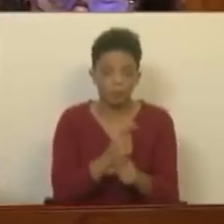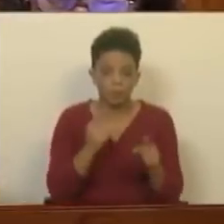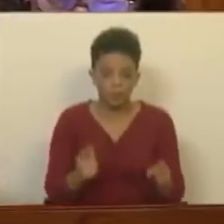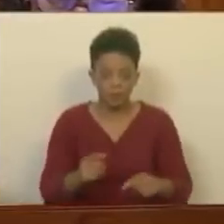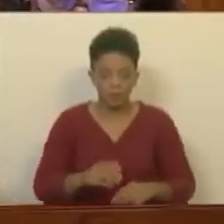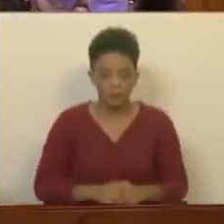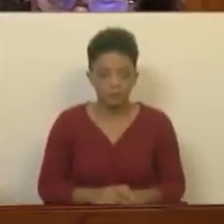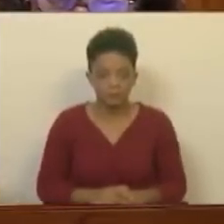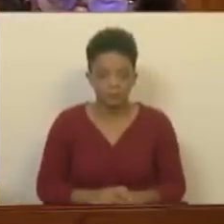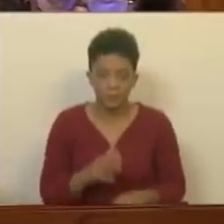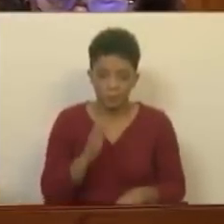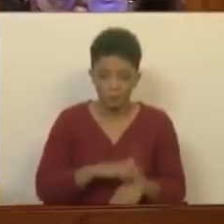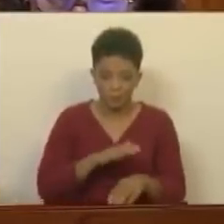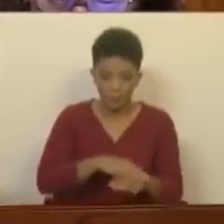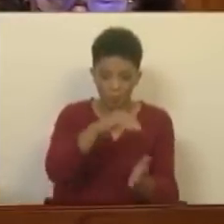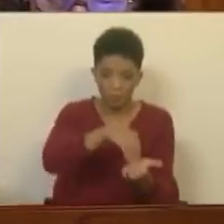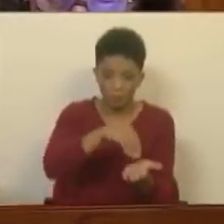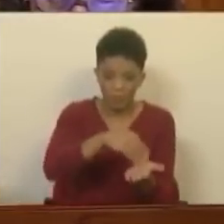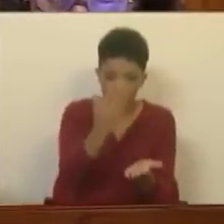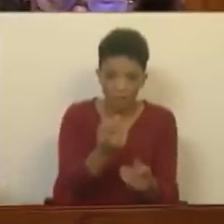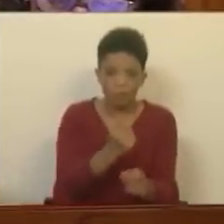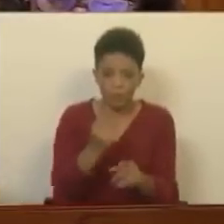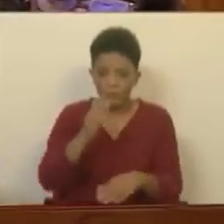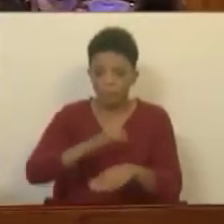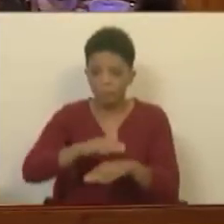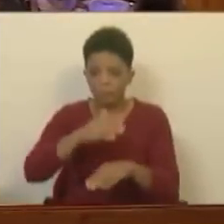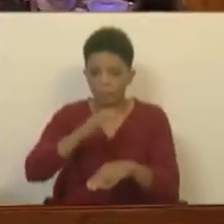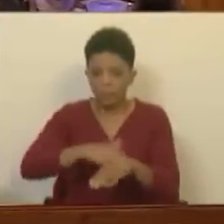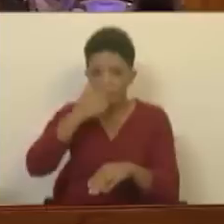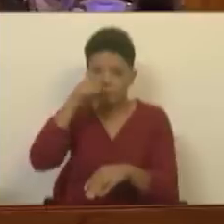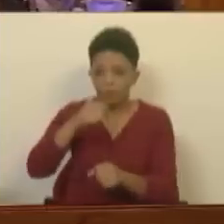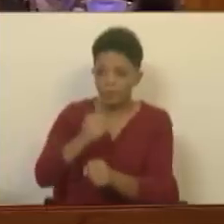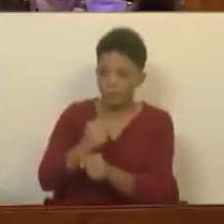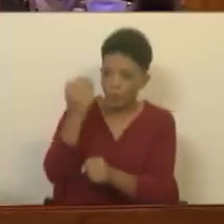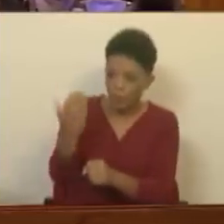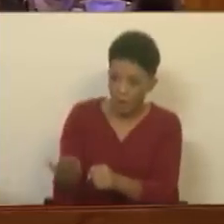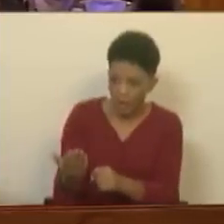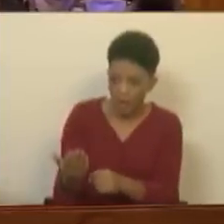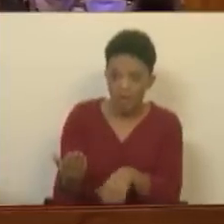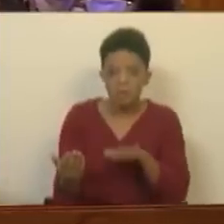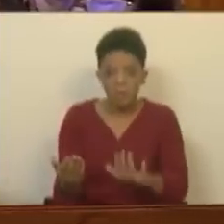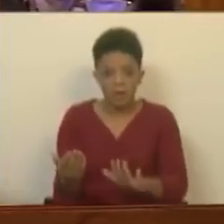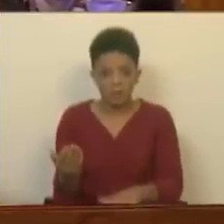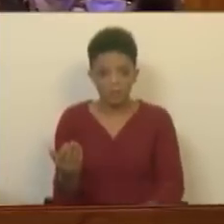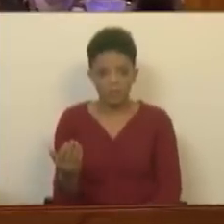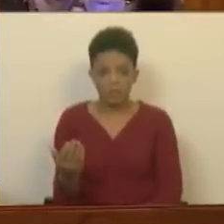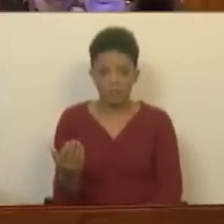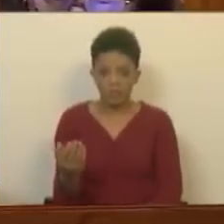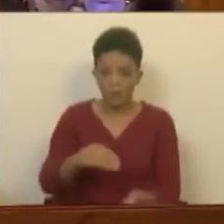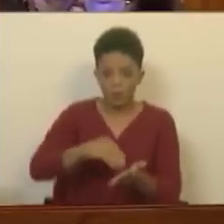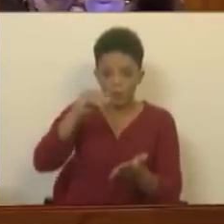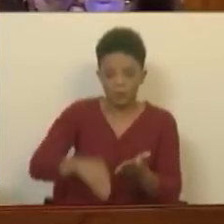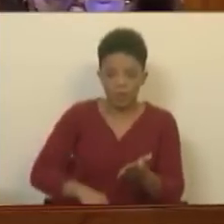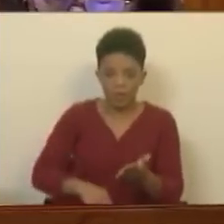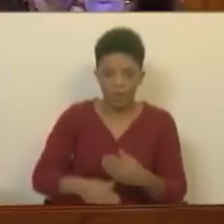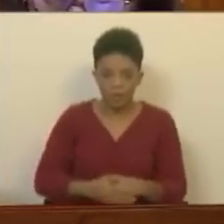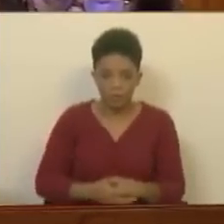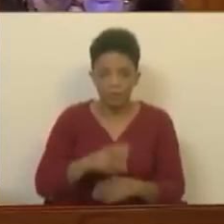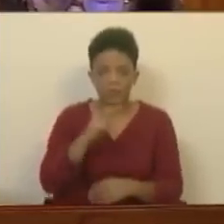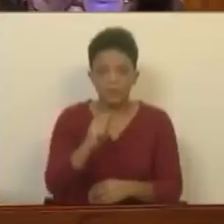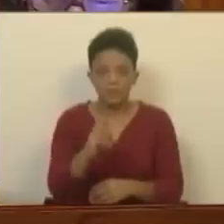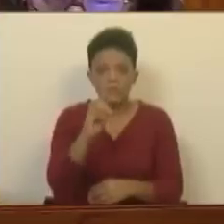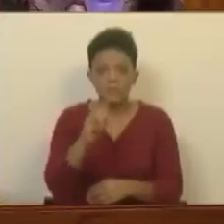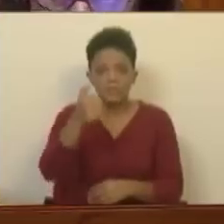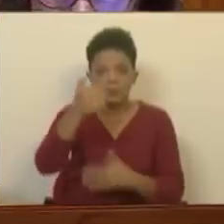muito dessa pobreza que existe São pessoas que trabalham mas que não trabalhando não tendo contraste 365